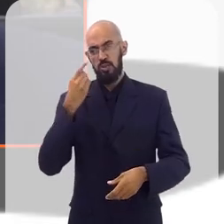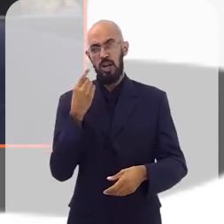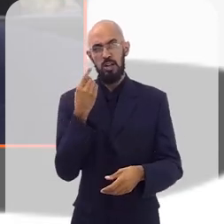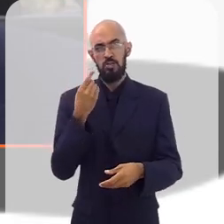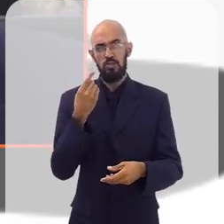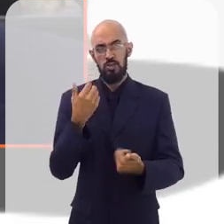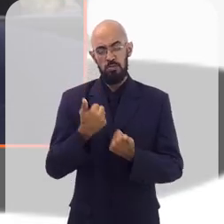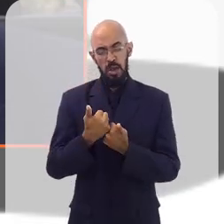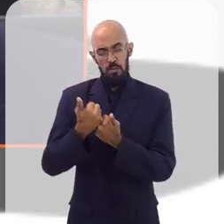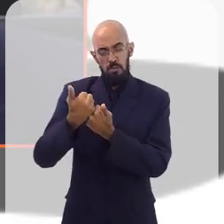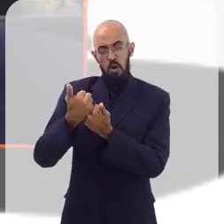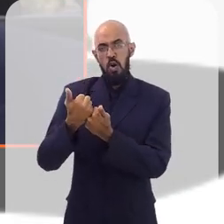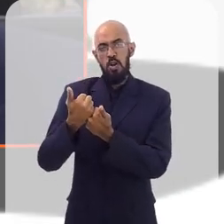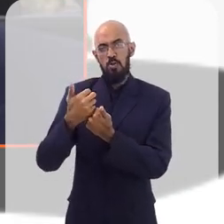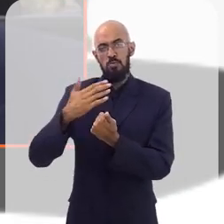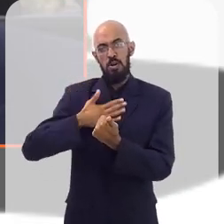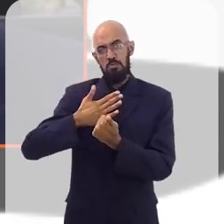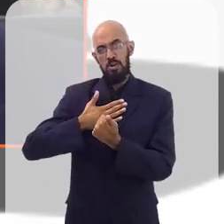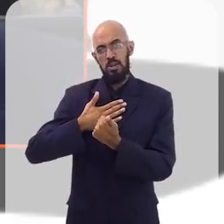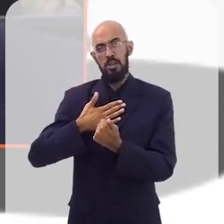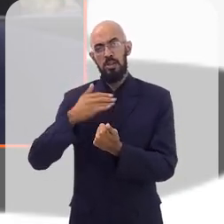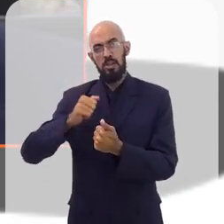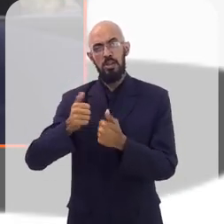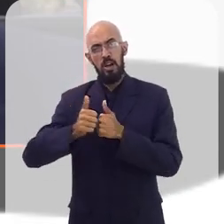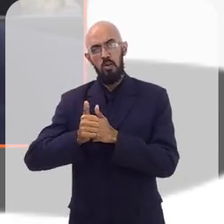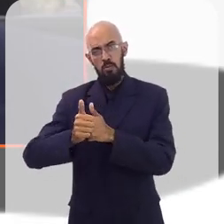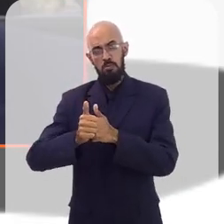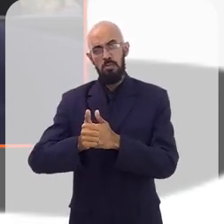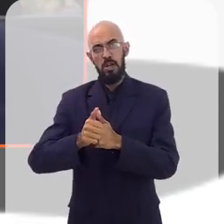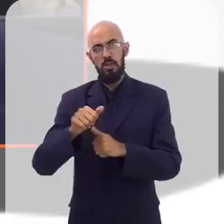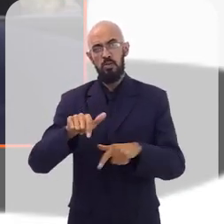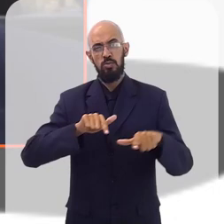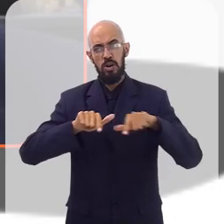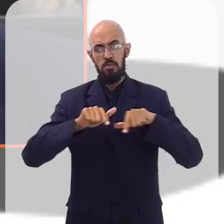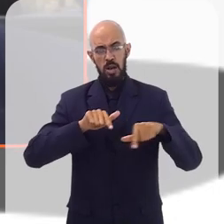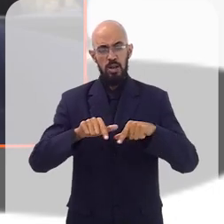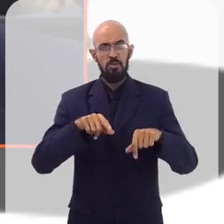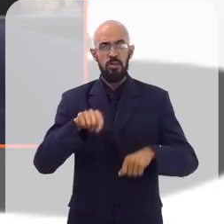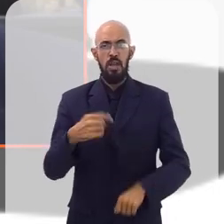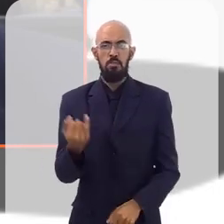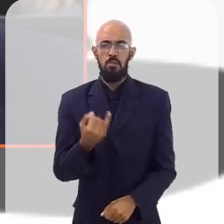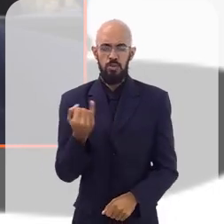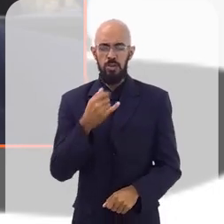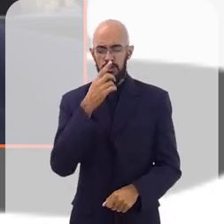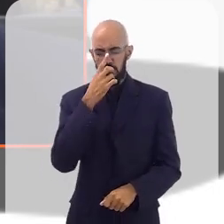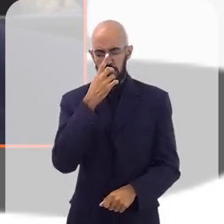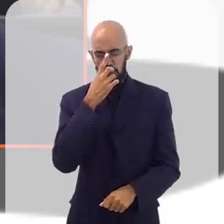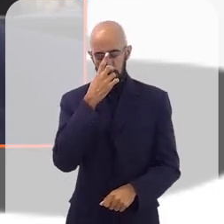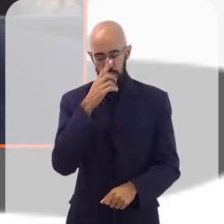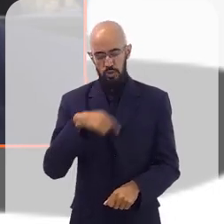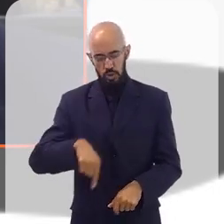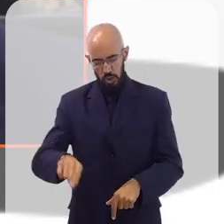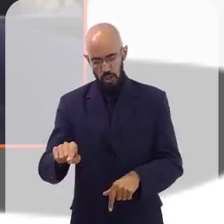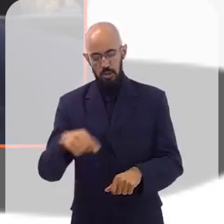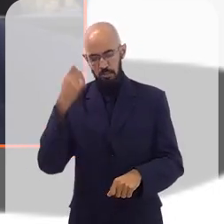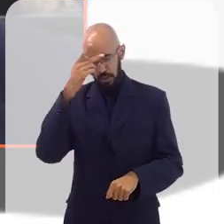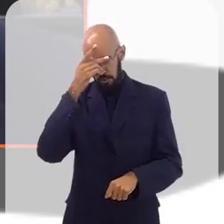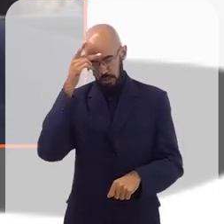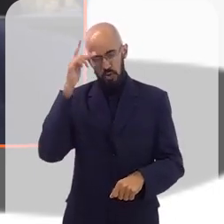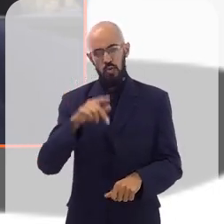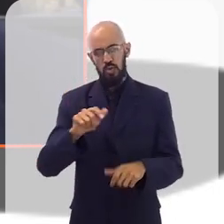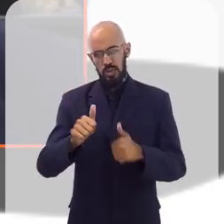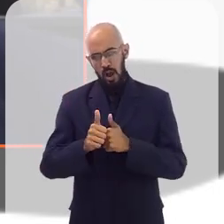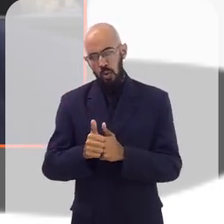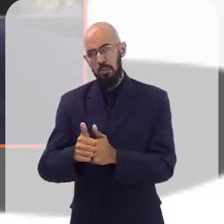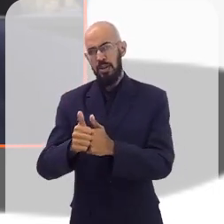para mim é muito importante a gente está representando essa condição né é da pessoa com deficiência Quero Agradecer os deputados e deputadas